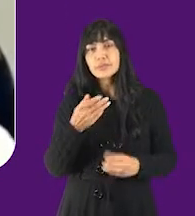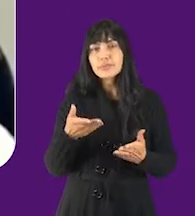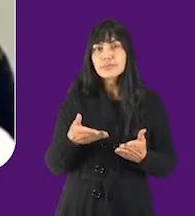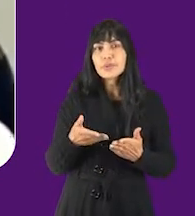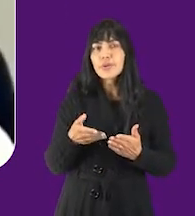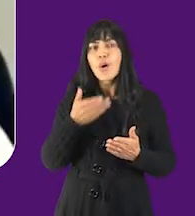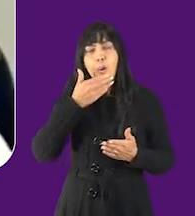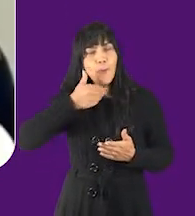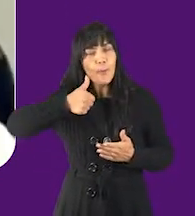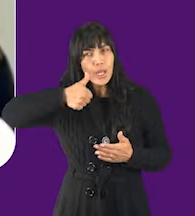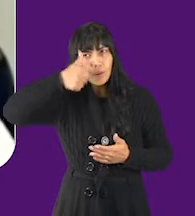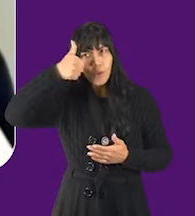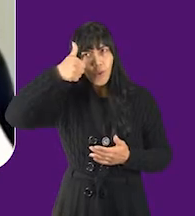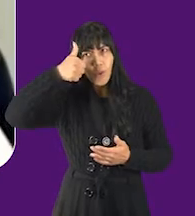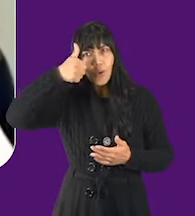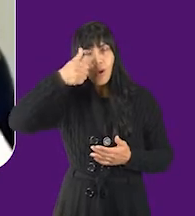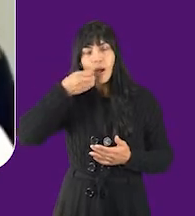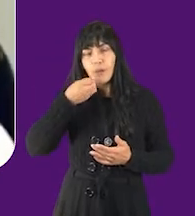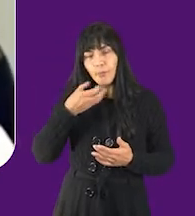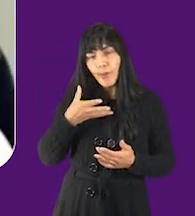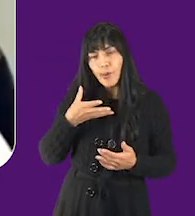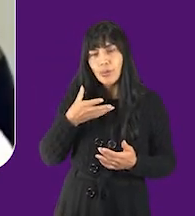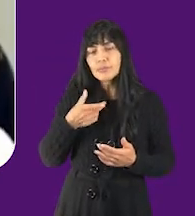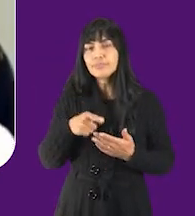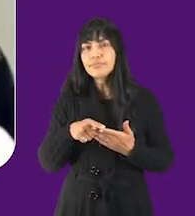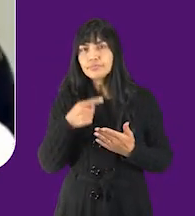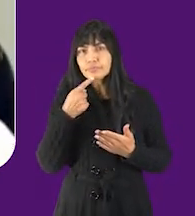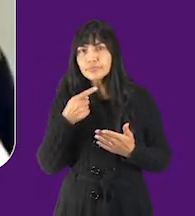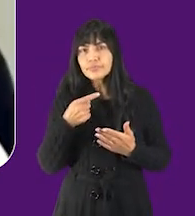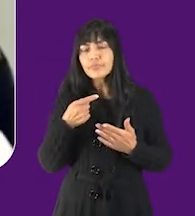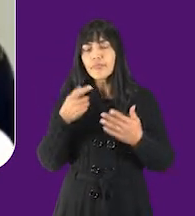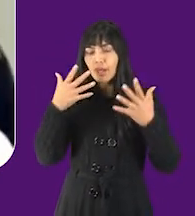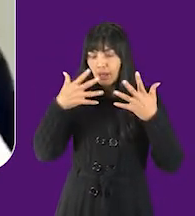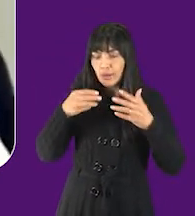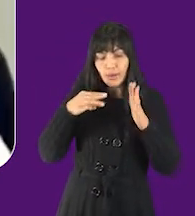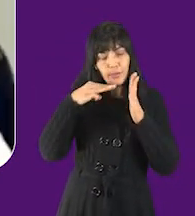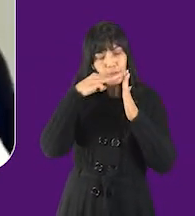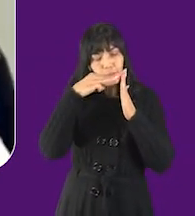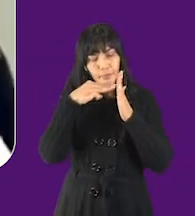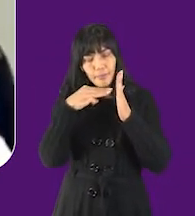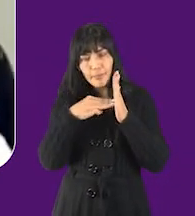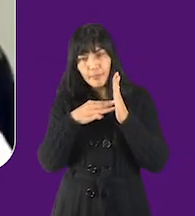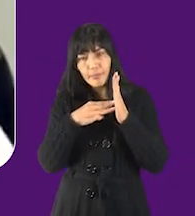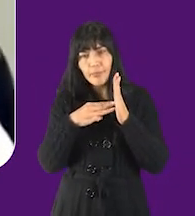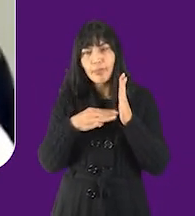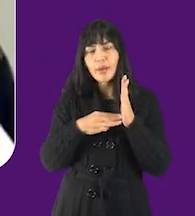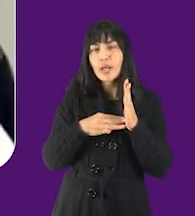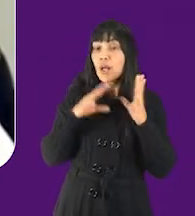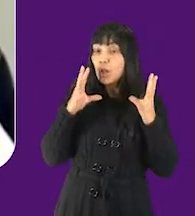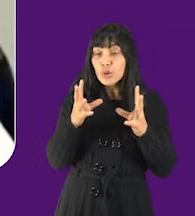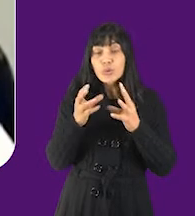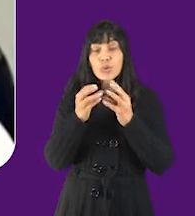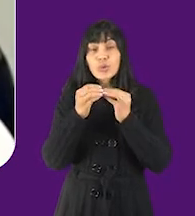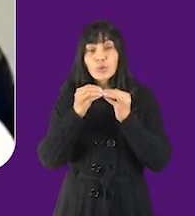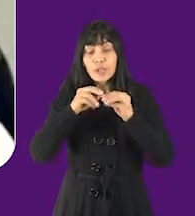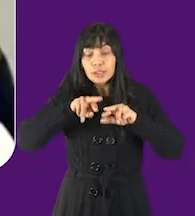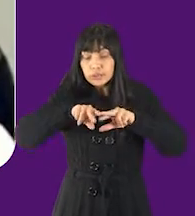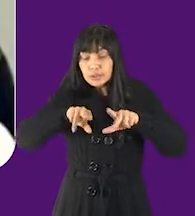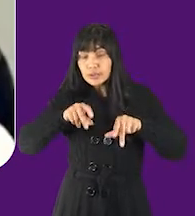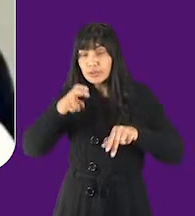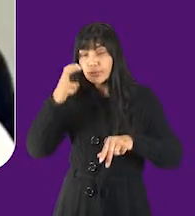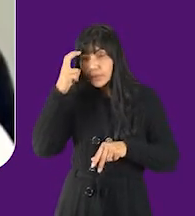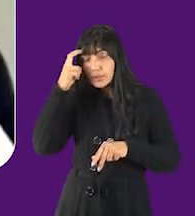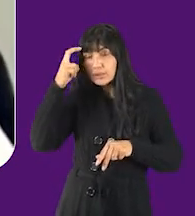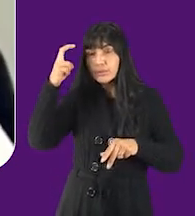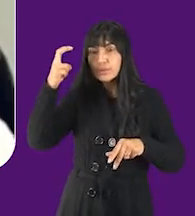acho que o maior benefício, aí eu vou falar um pouco fora da metodologia, é fechar gap. Como todas as diferenças